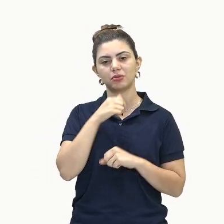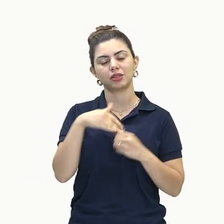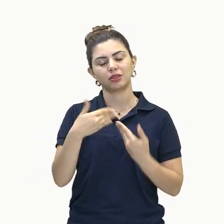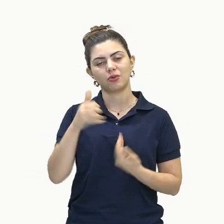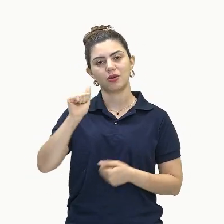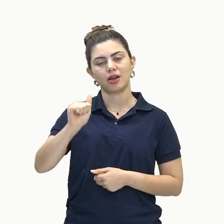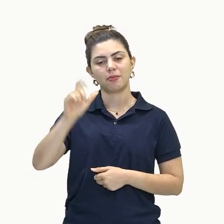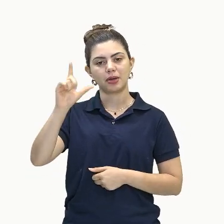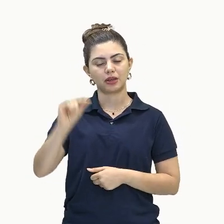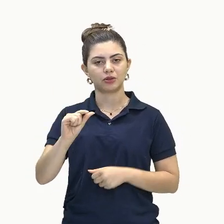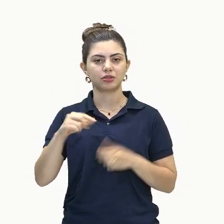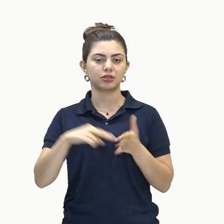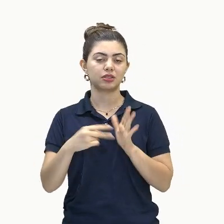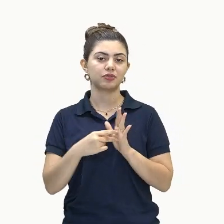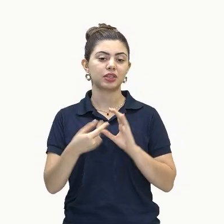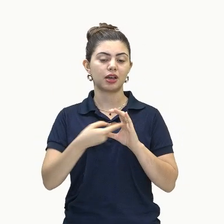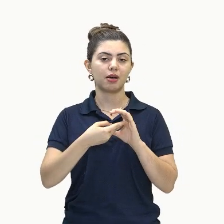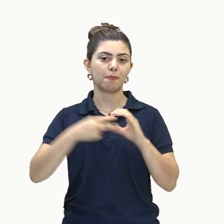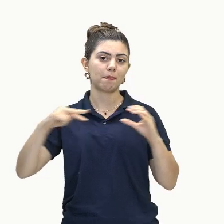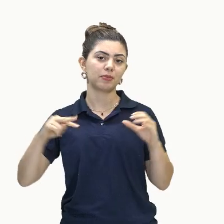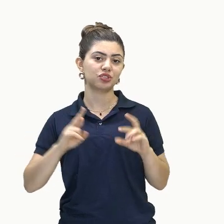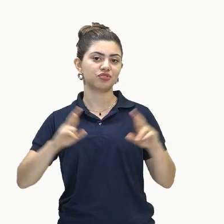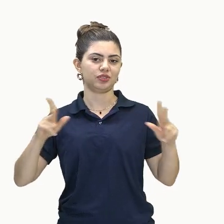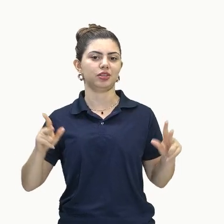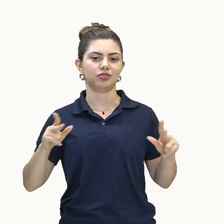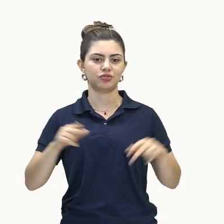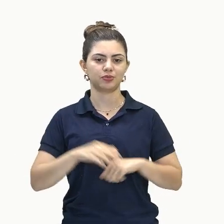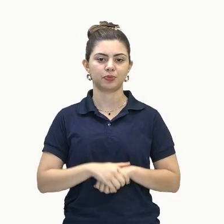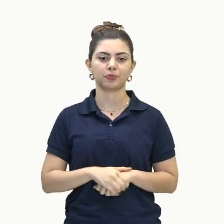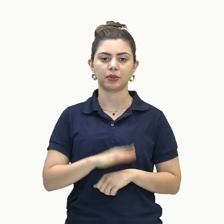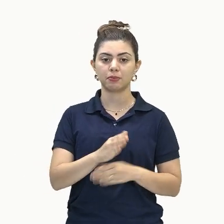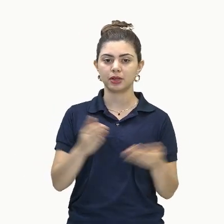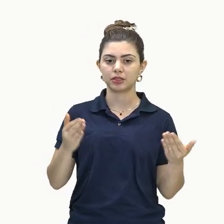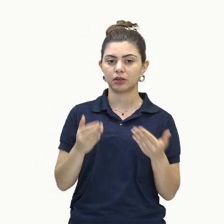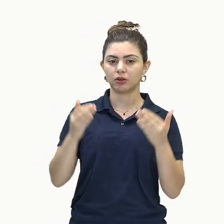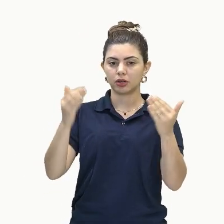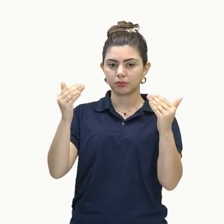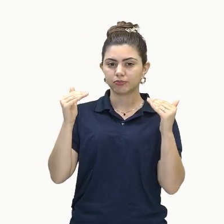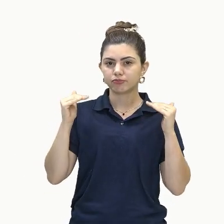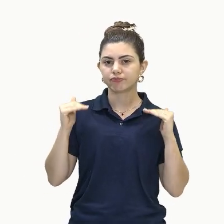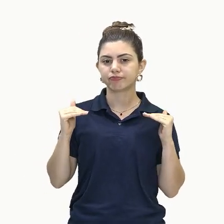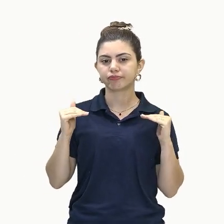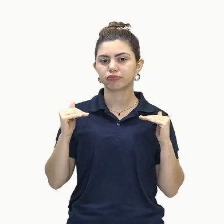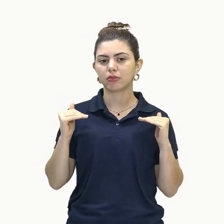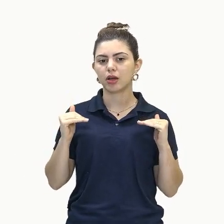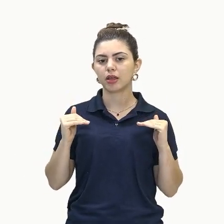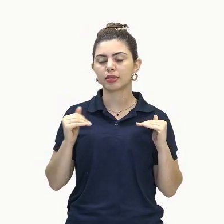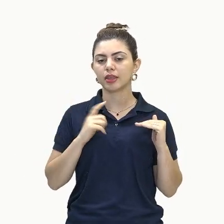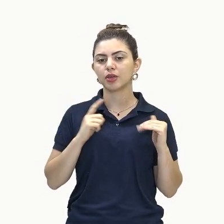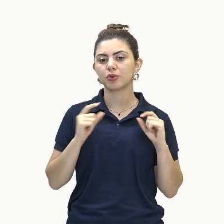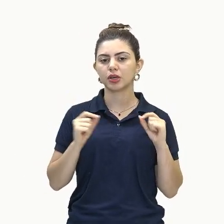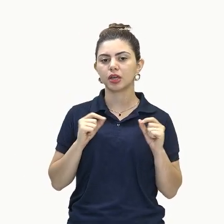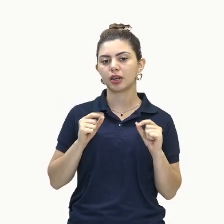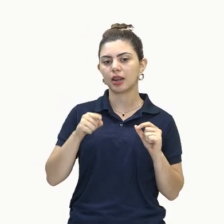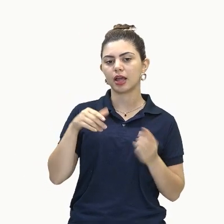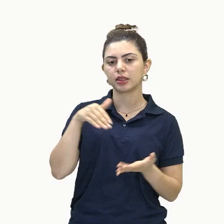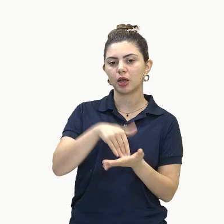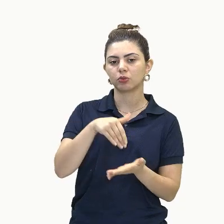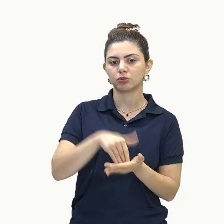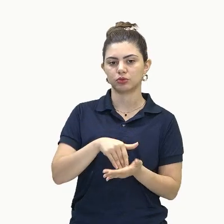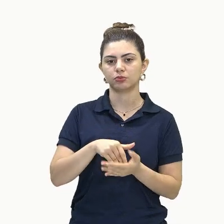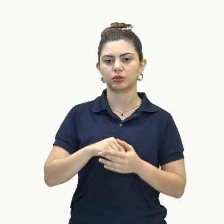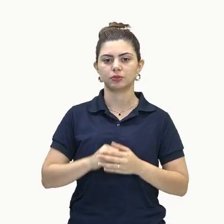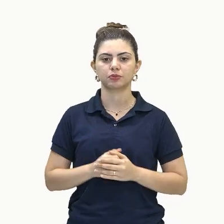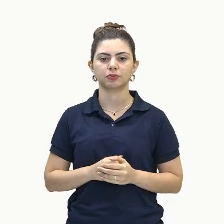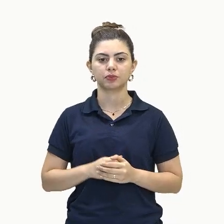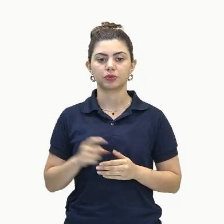indivíduo heterozigoto para esta condição. Olhando para a terceira geração, nós percebemos que o indivíduo